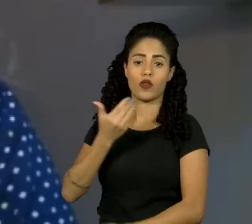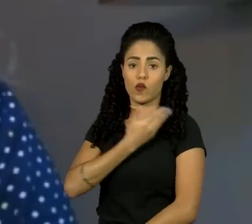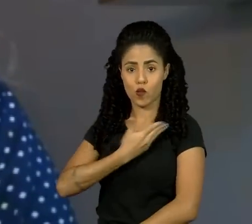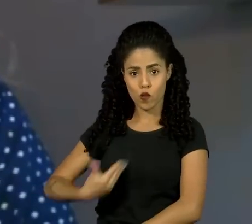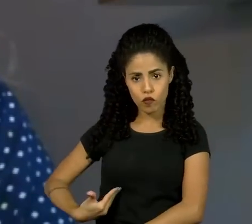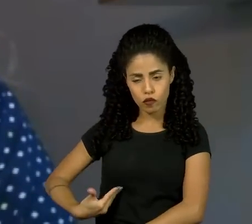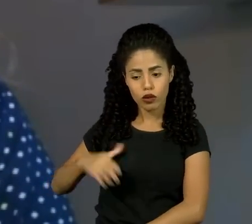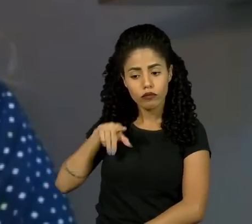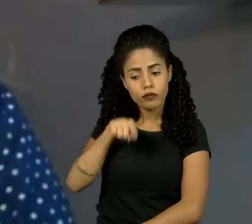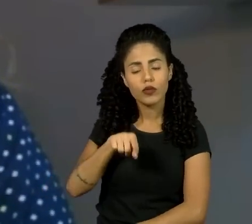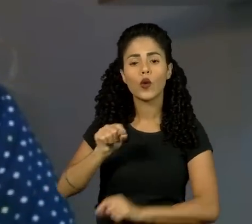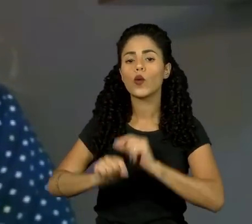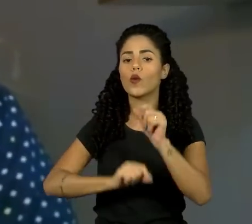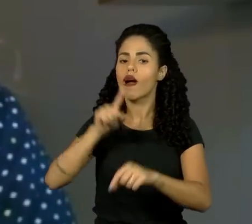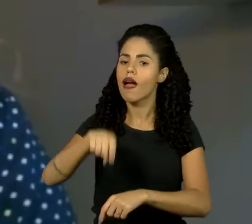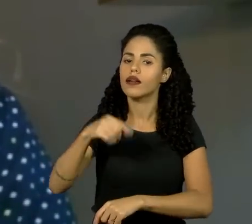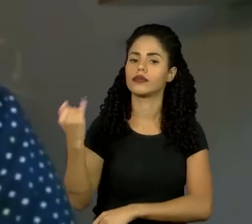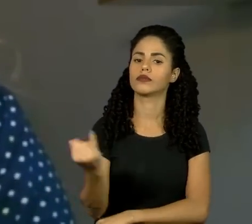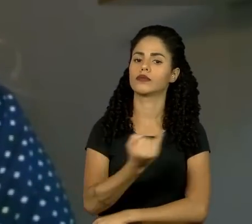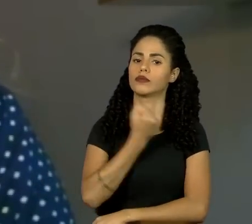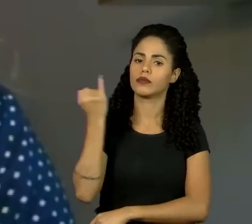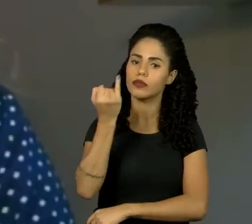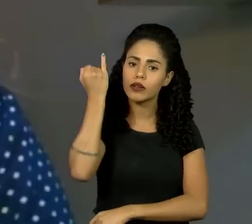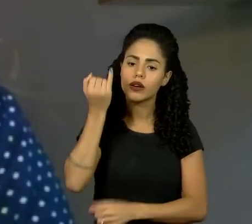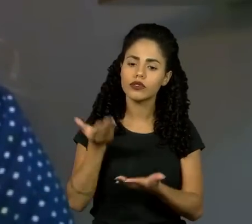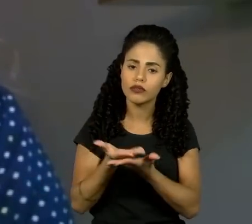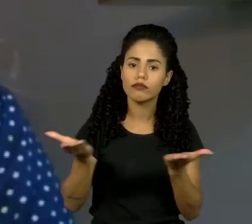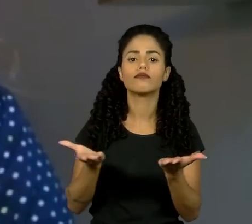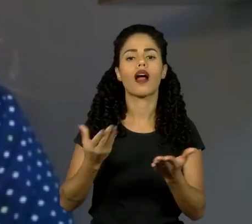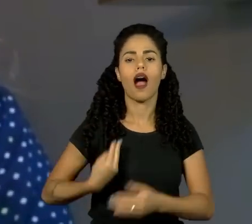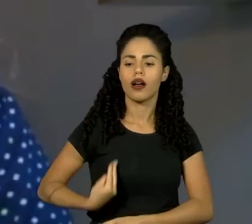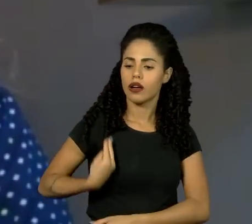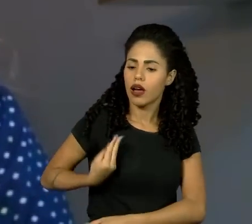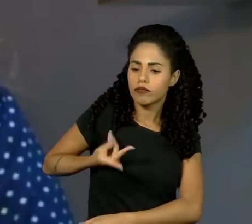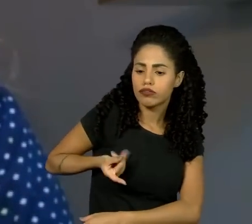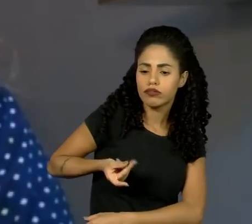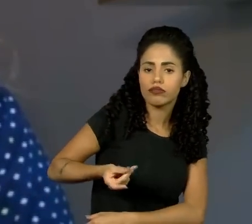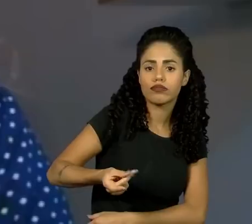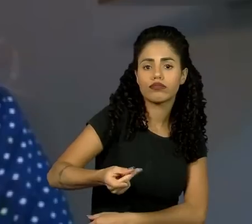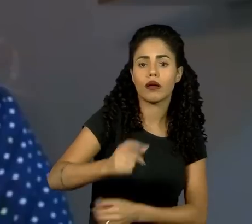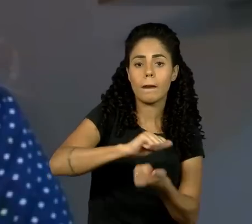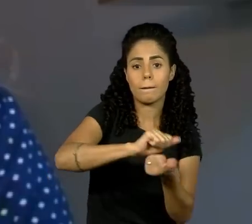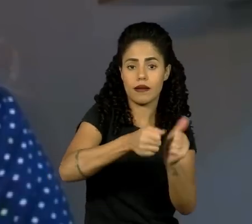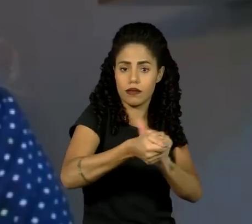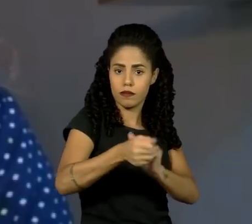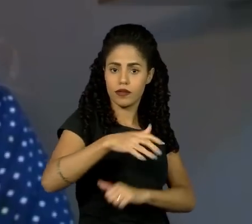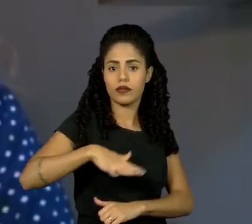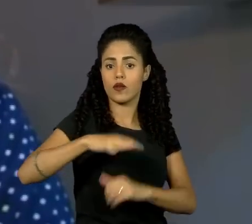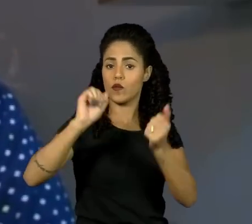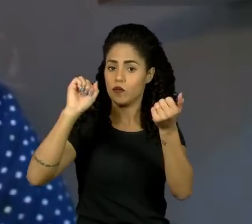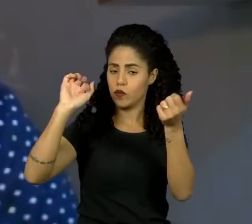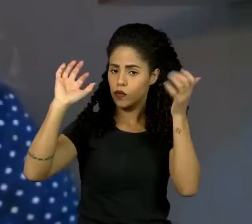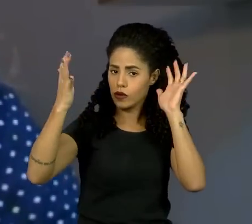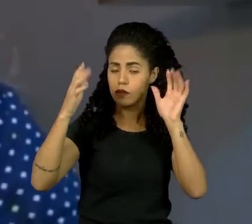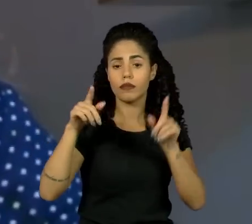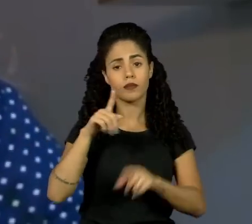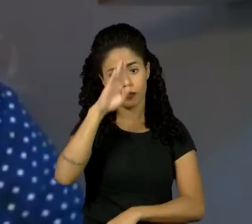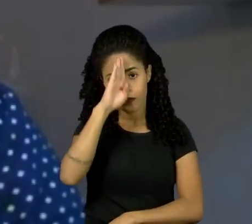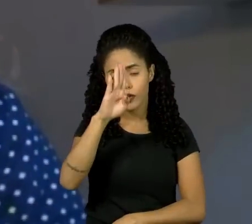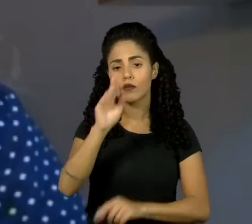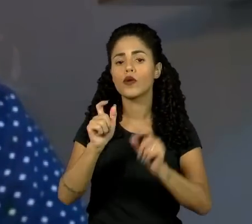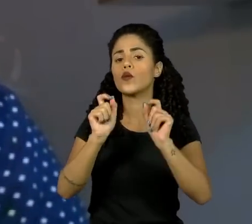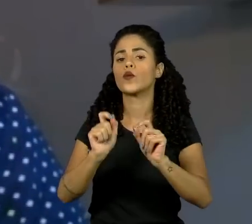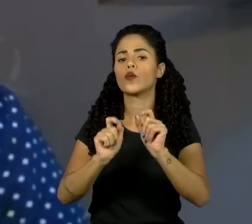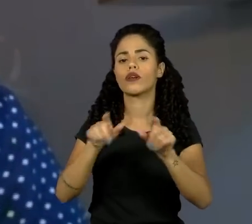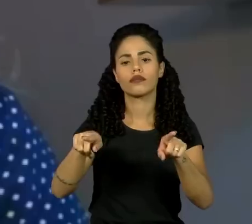e elas são fundamentais para a mitigação e para a adaptação das mudanças climáticas, principalmente na